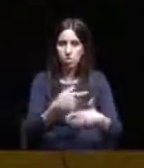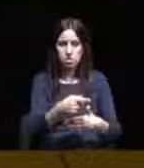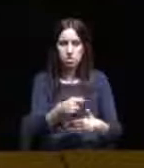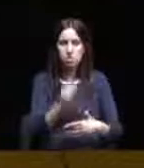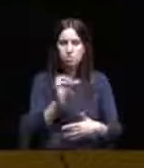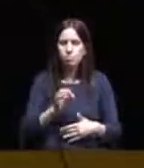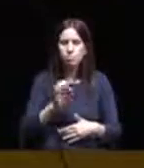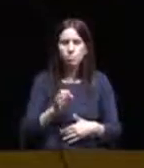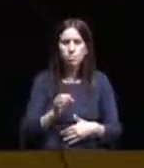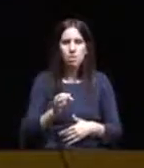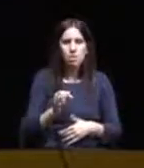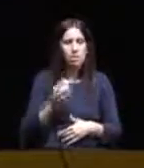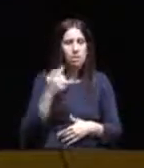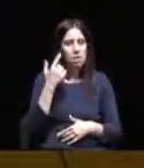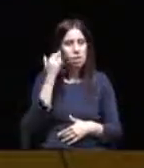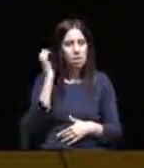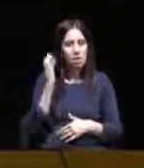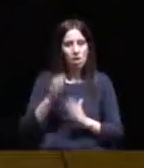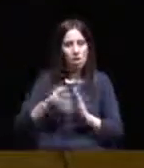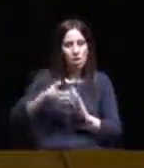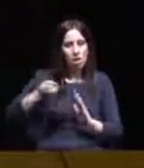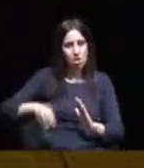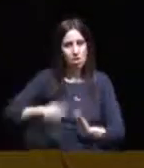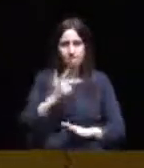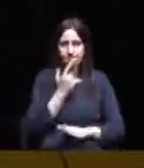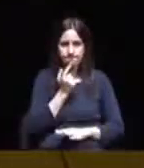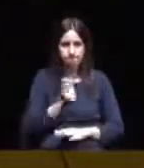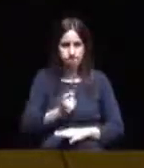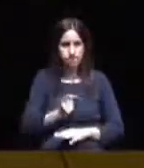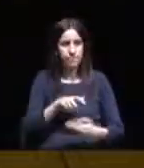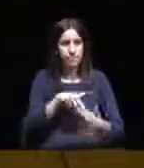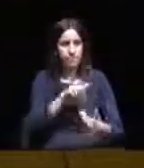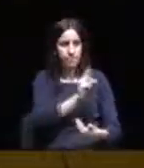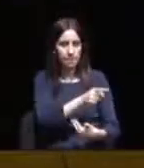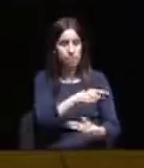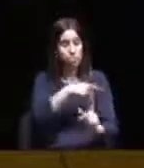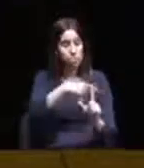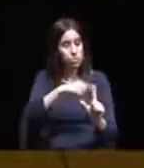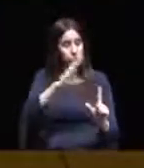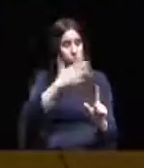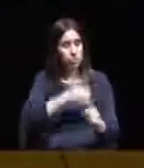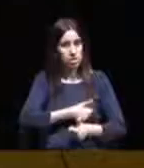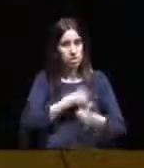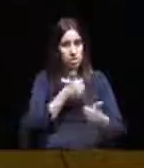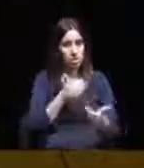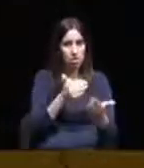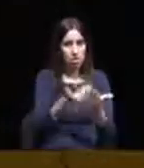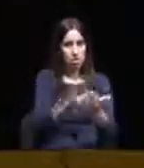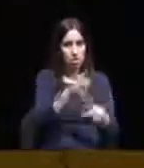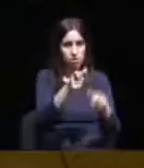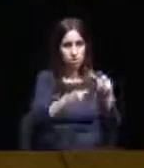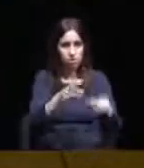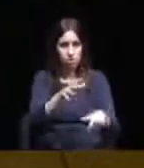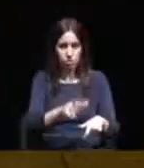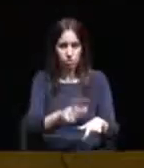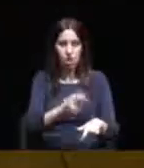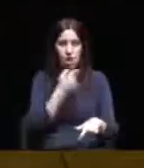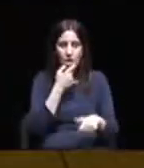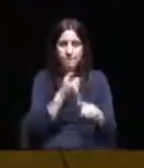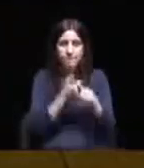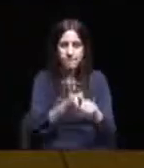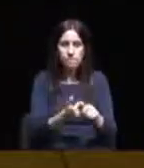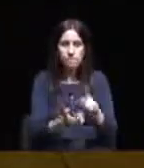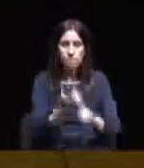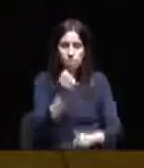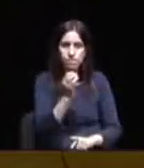por motivo algum, ficar para trás. Cabe à Câmara garantir que as medidas mais positivas para a cidade e para os lisboetas serão